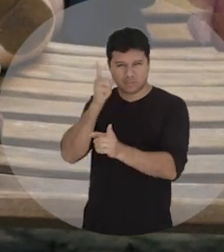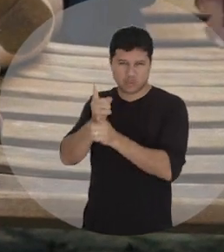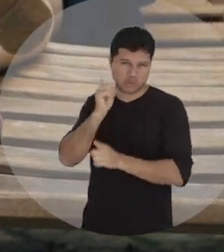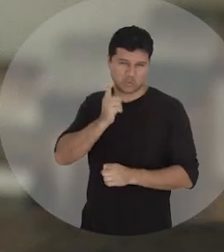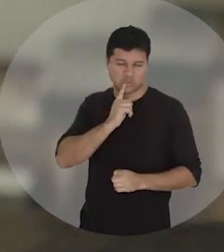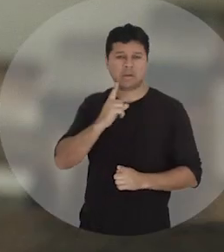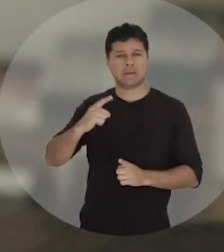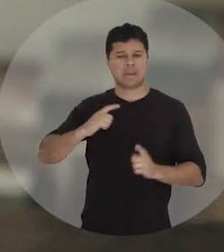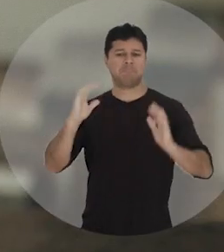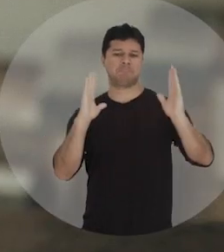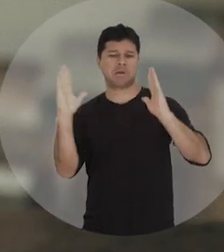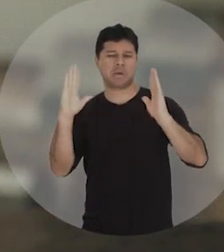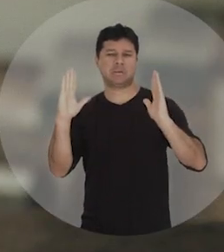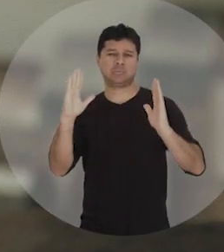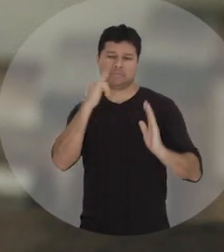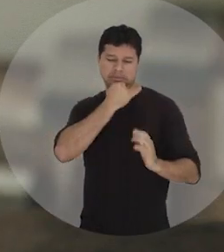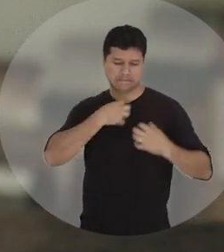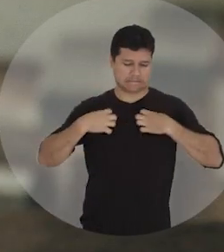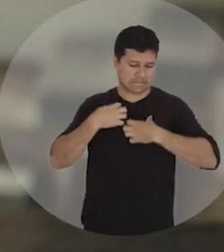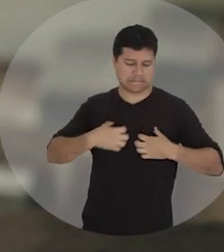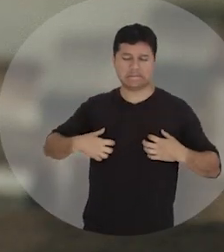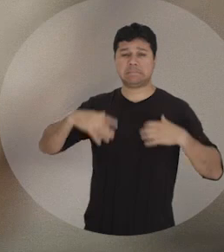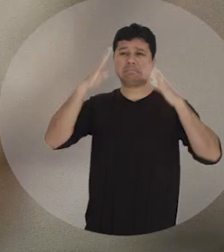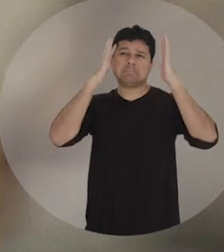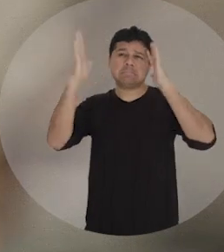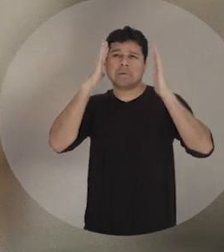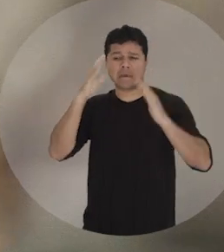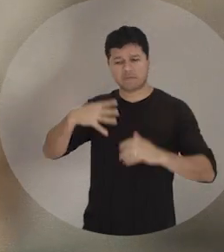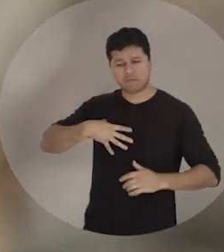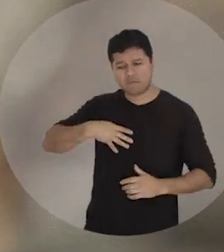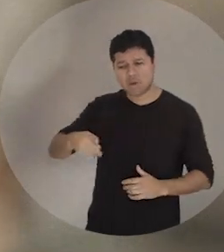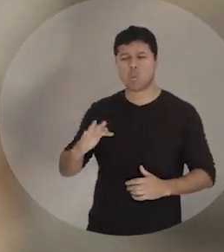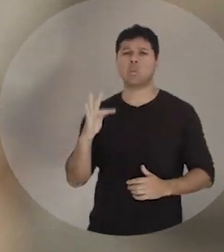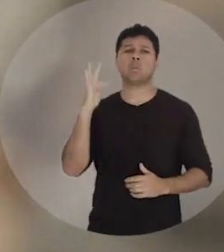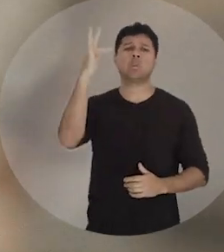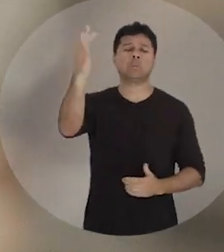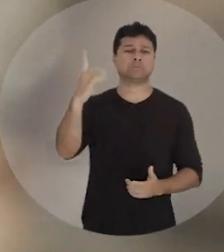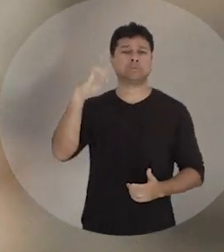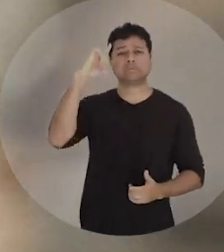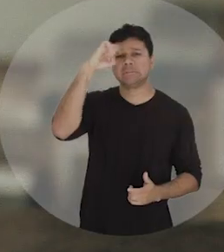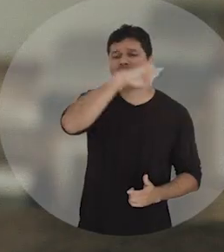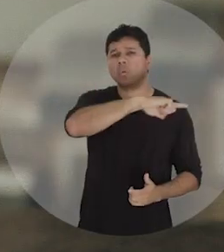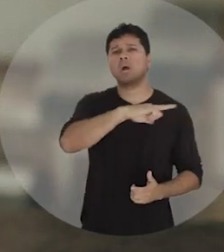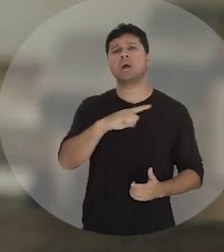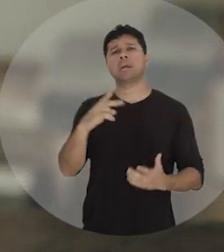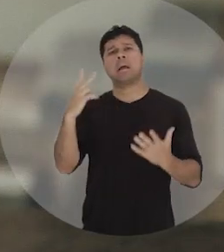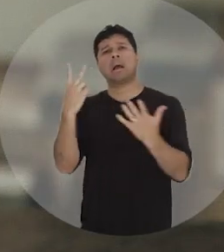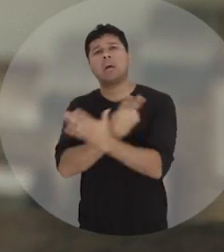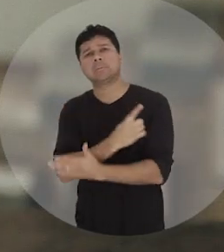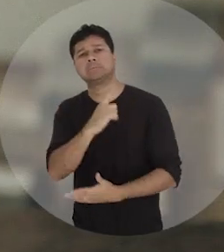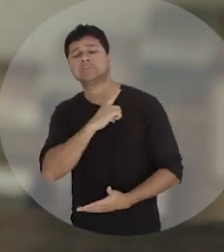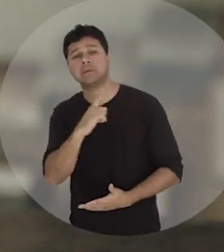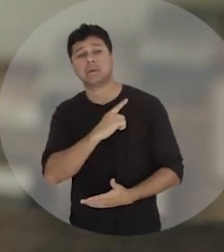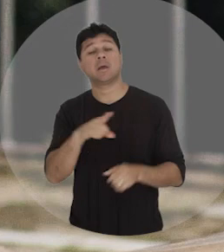O diagnóstico da surdez, ele vem acompanhado de um luto, né? A gente pensa no que eles podem passar, as dificuldades que